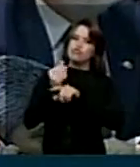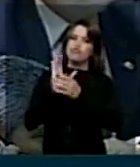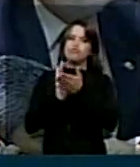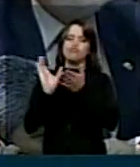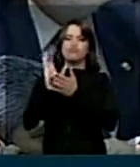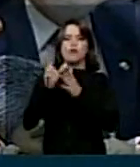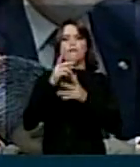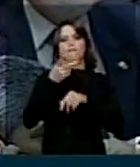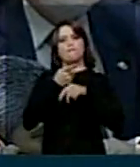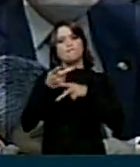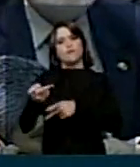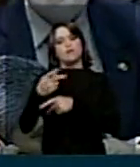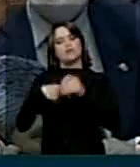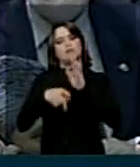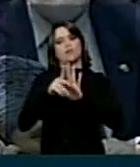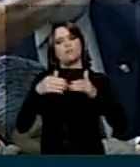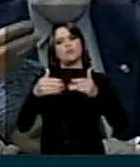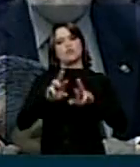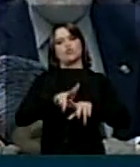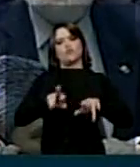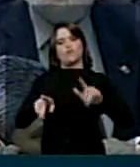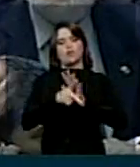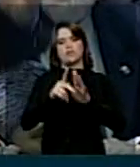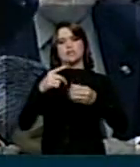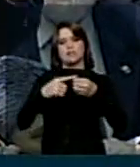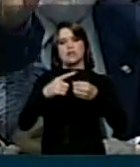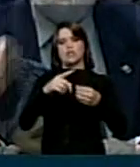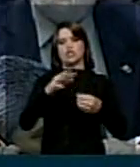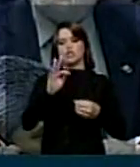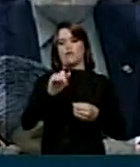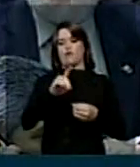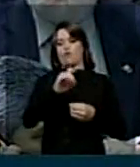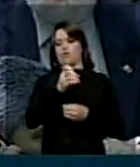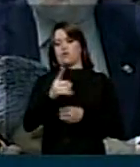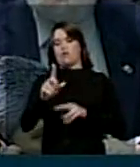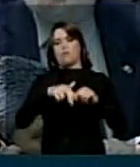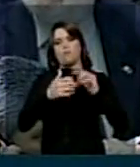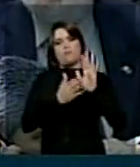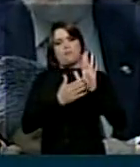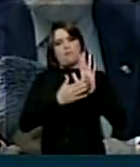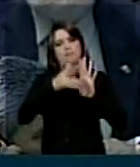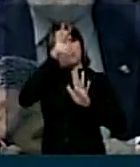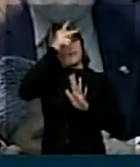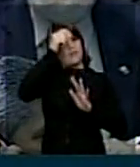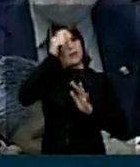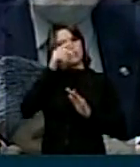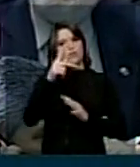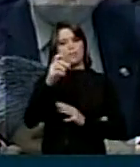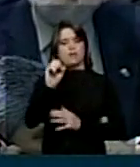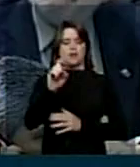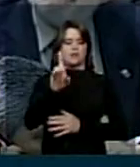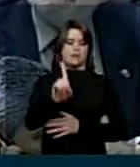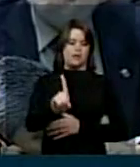parceria, visitando os ministérios para a cidade de Fundão. Queria parabenizar esse prefeito, que é do PSB,